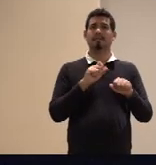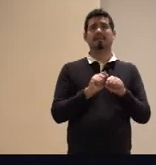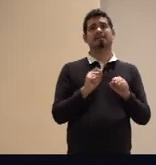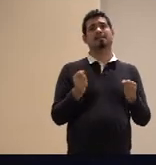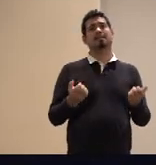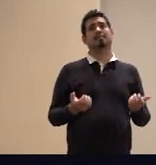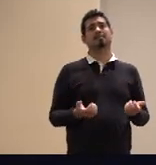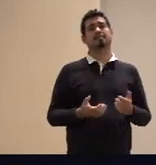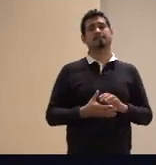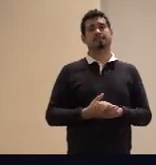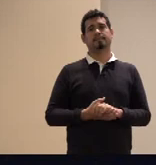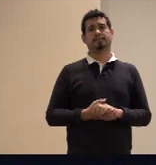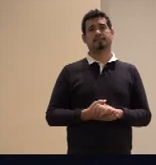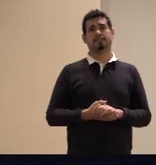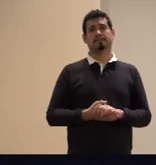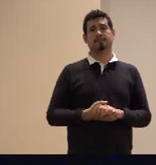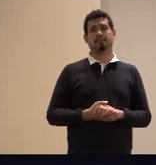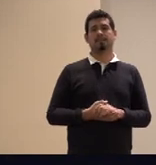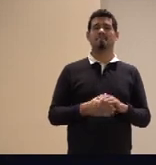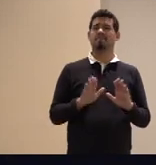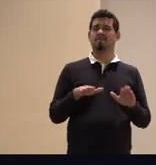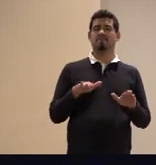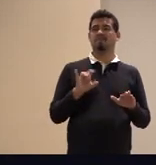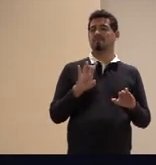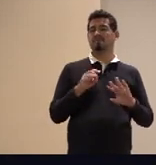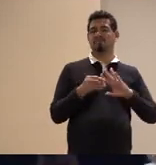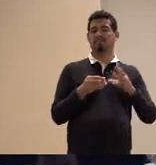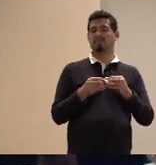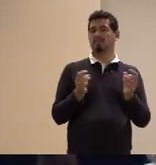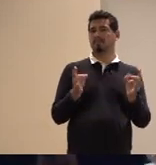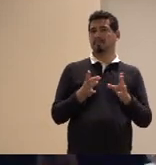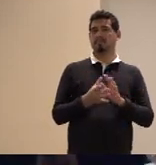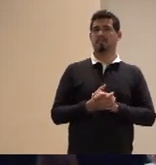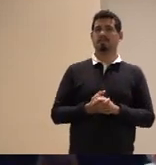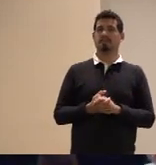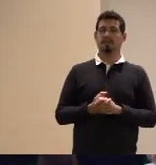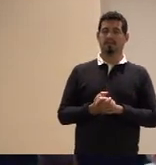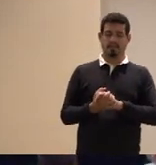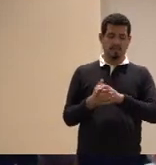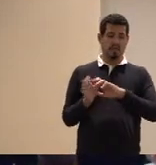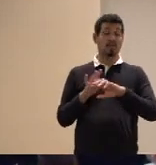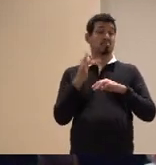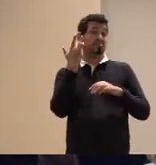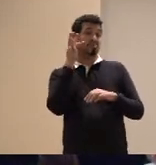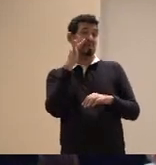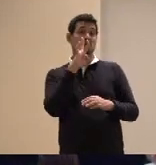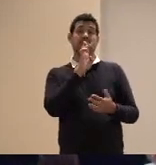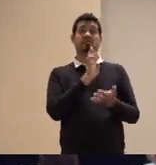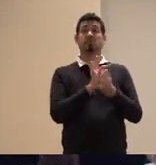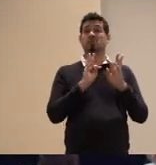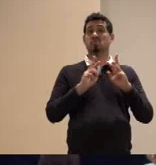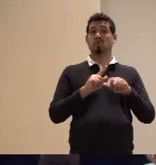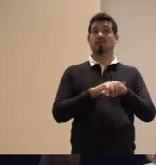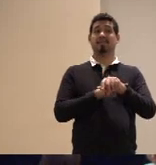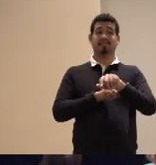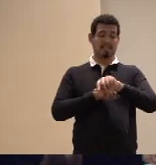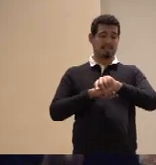adolescente. Acho que seria mais ou menos isso. Não sei se eu respondi todas as perguntas.